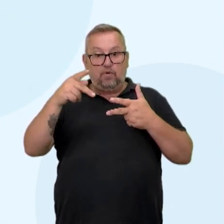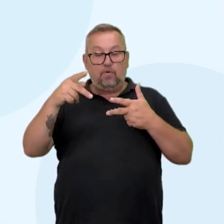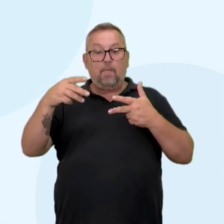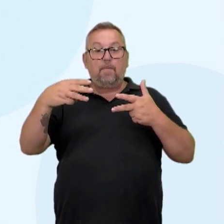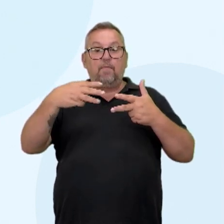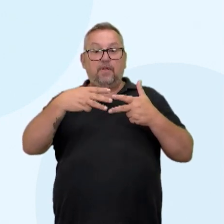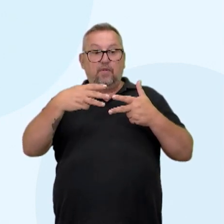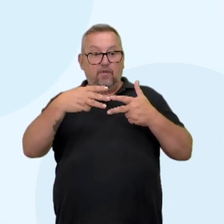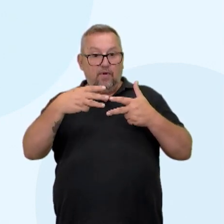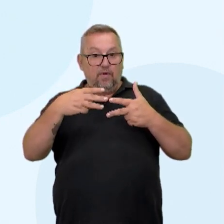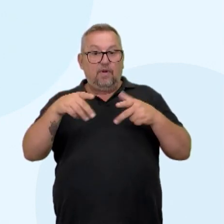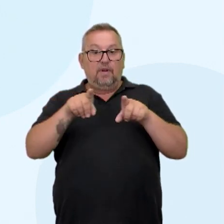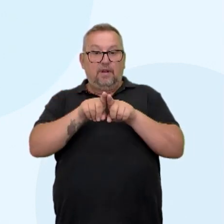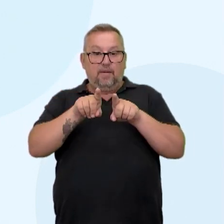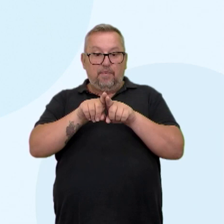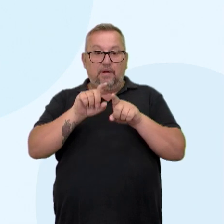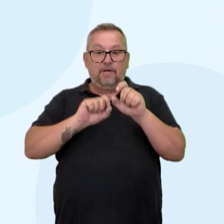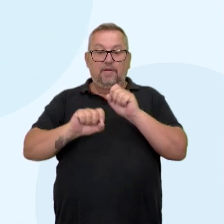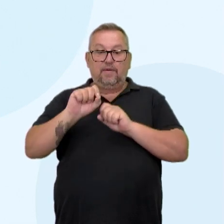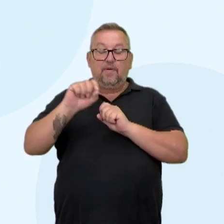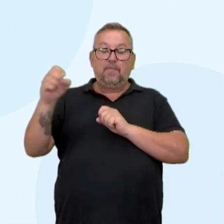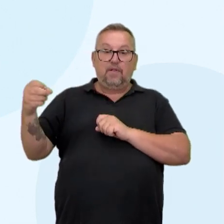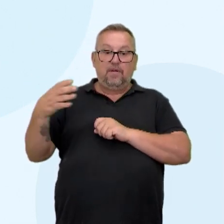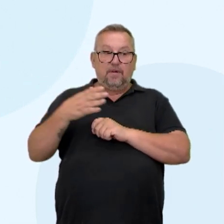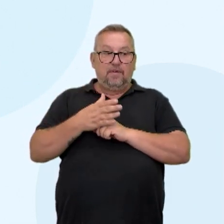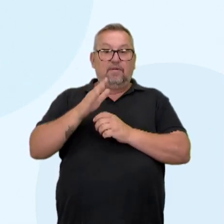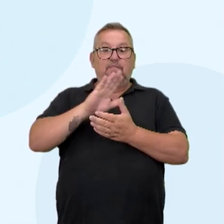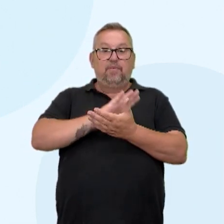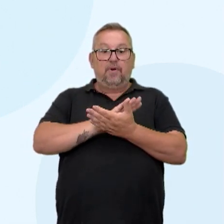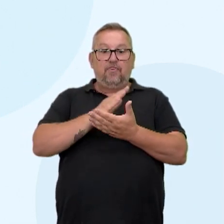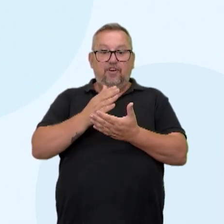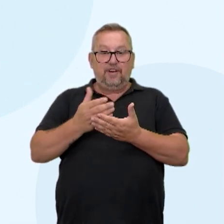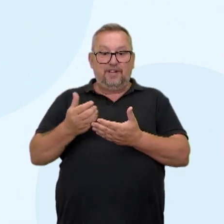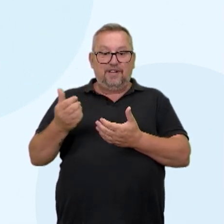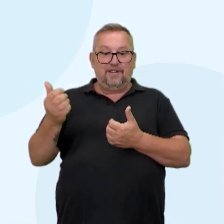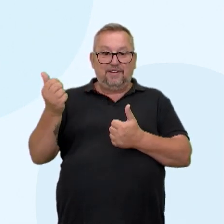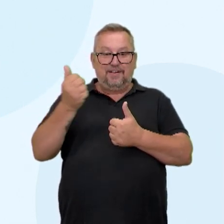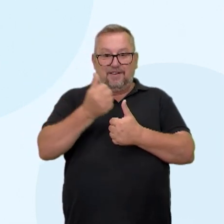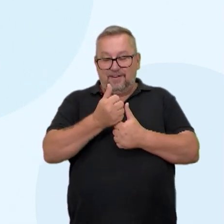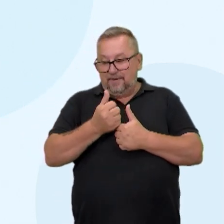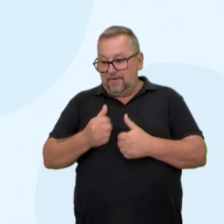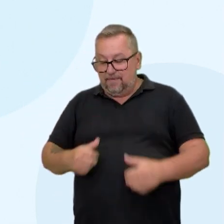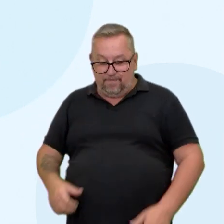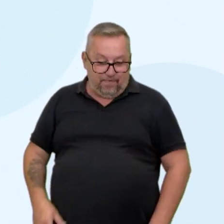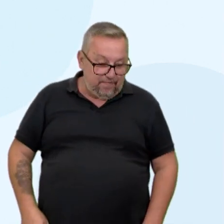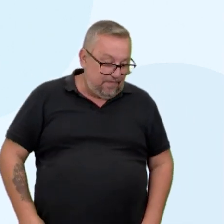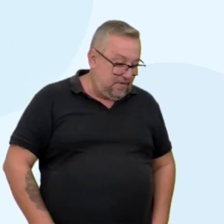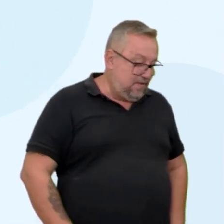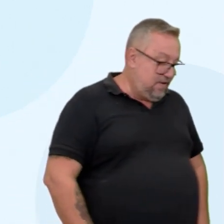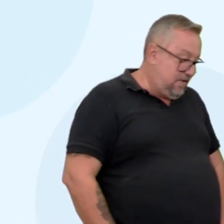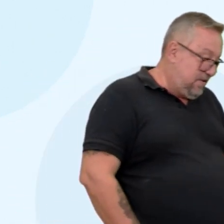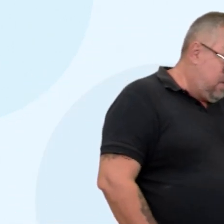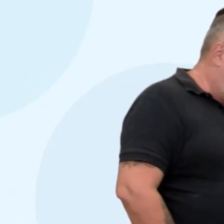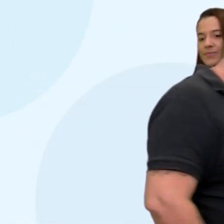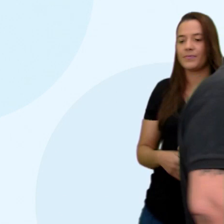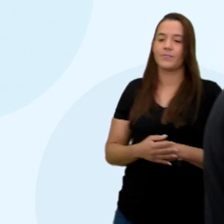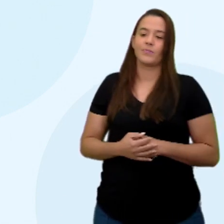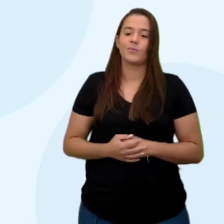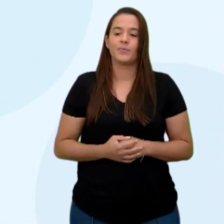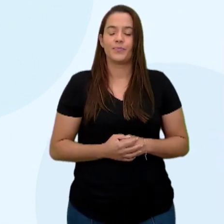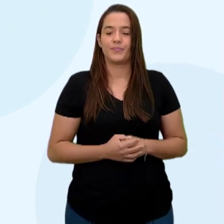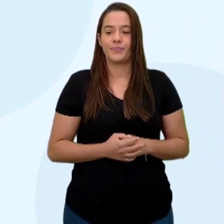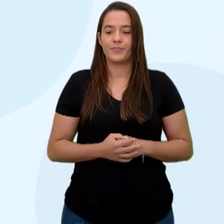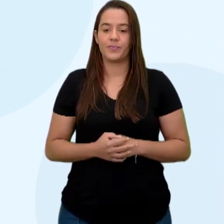mais antigo, o Mesozoico, que é o mais recente. E aí tem os três períodos, né? O período Triássico, né? O